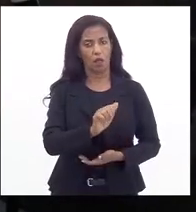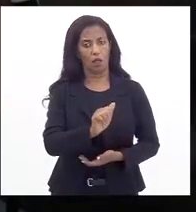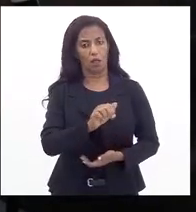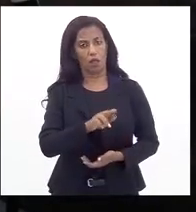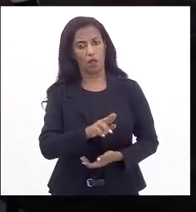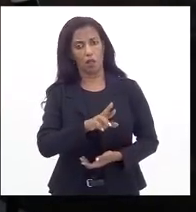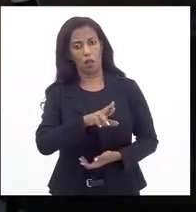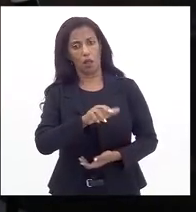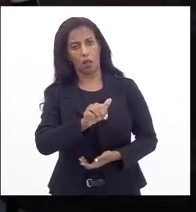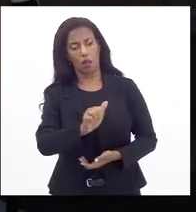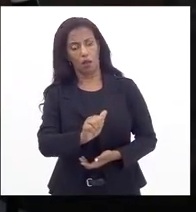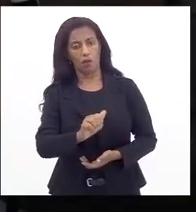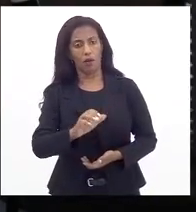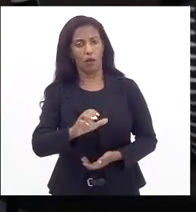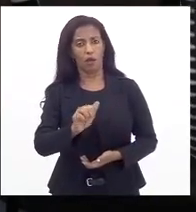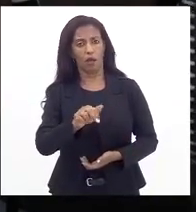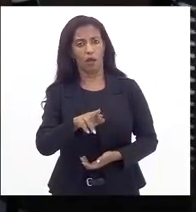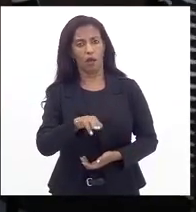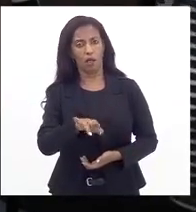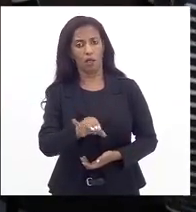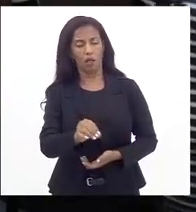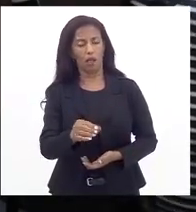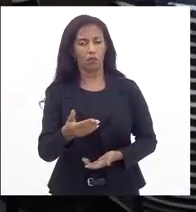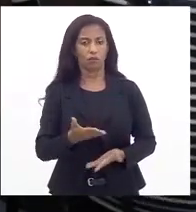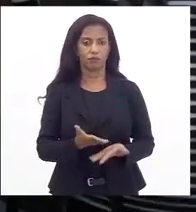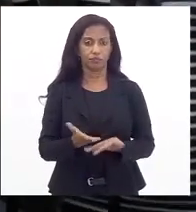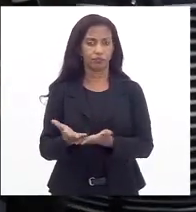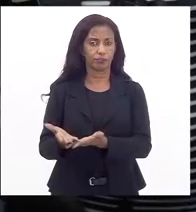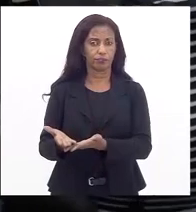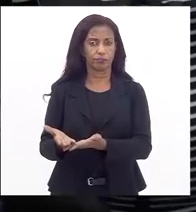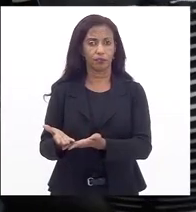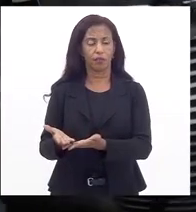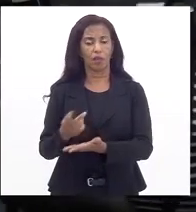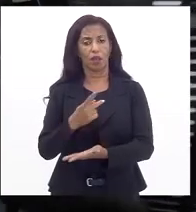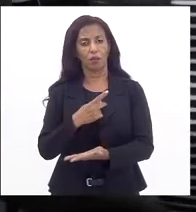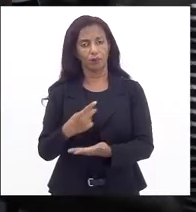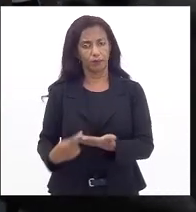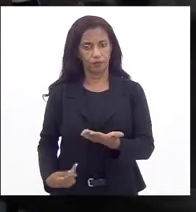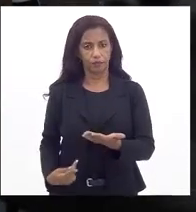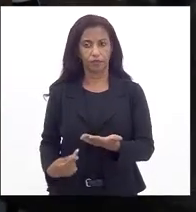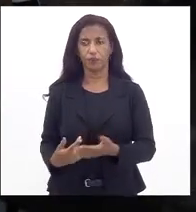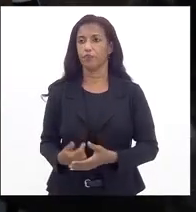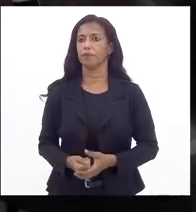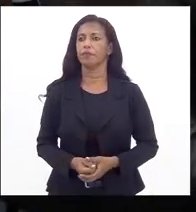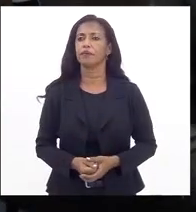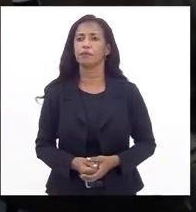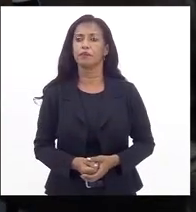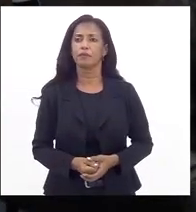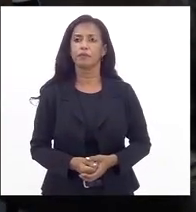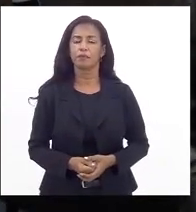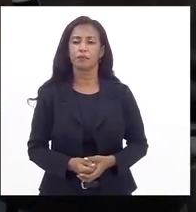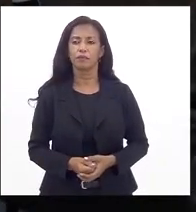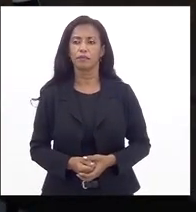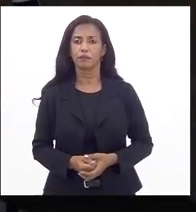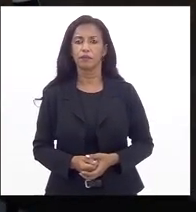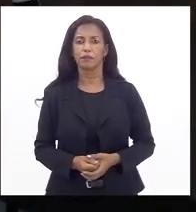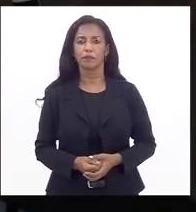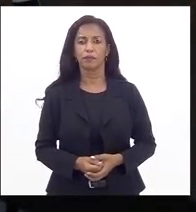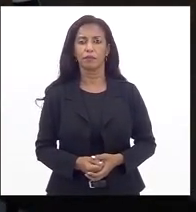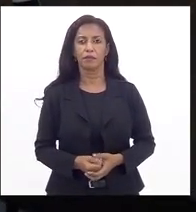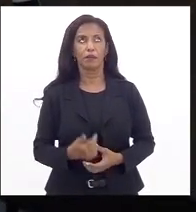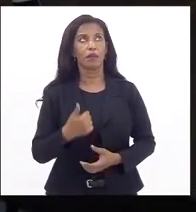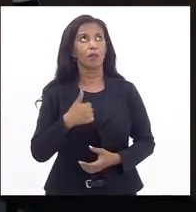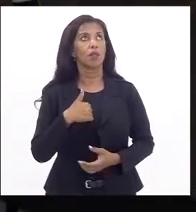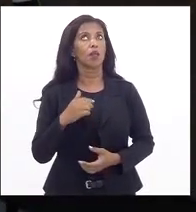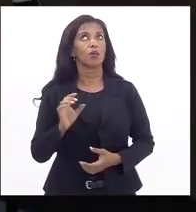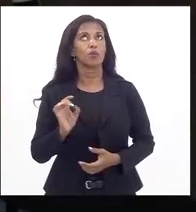Carneiro feita diretamente a vossa excelência e eu só